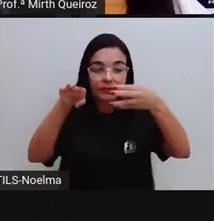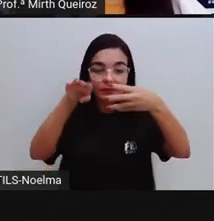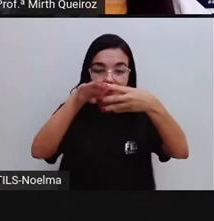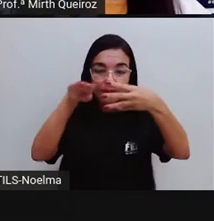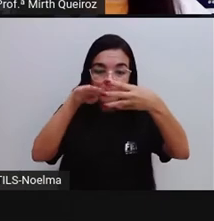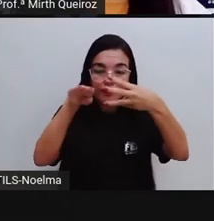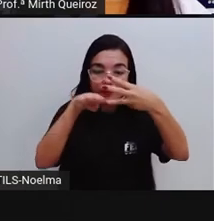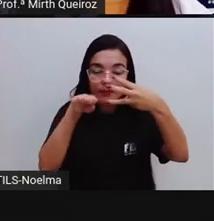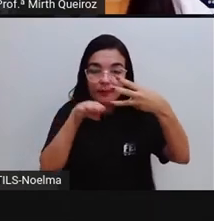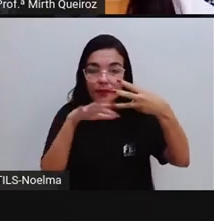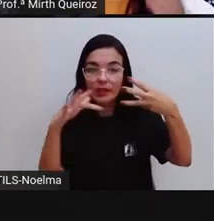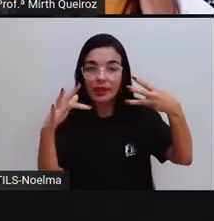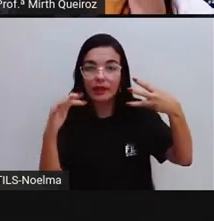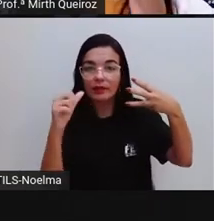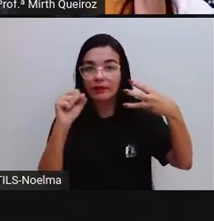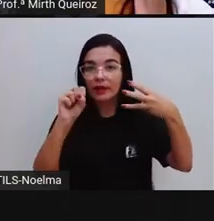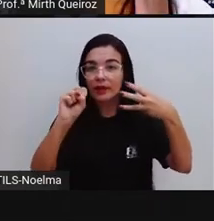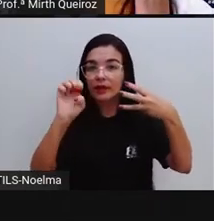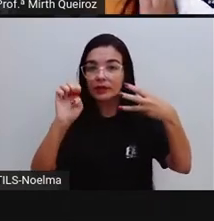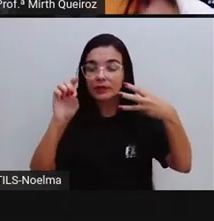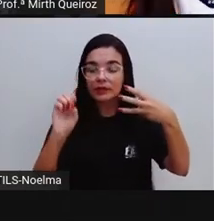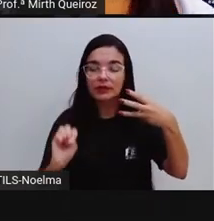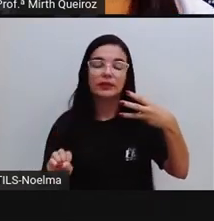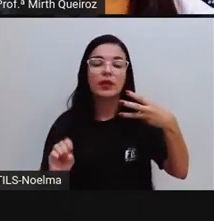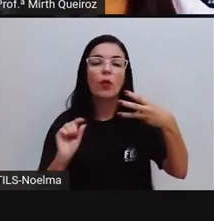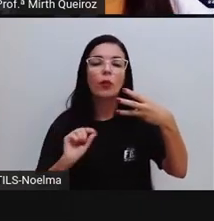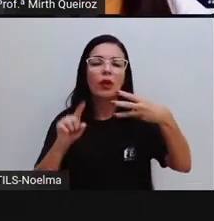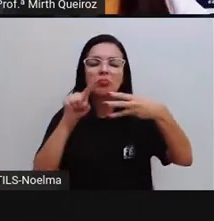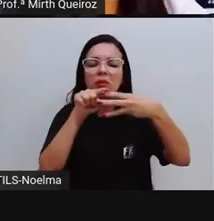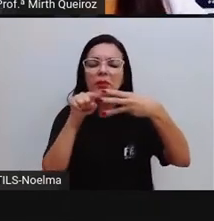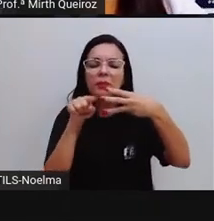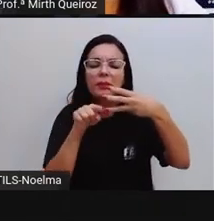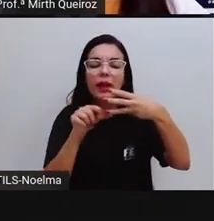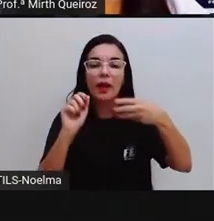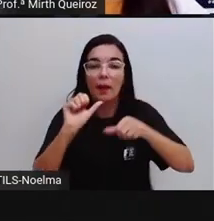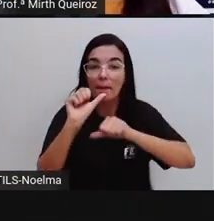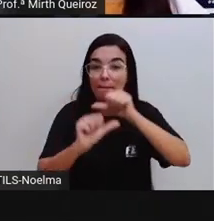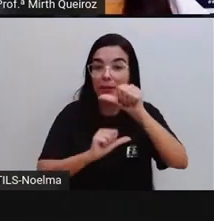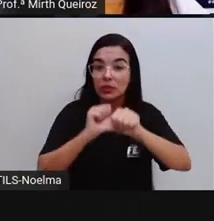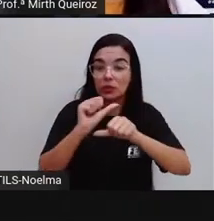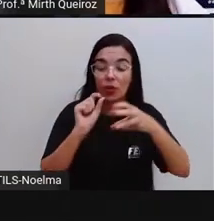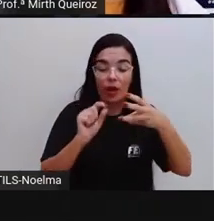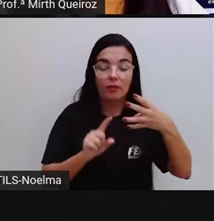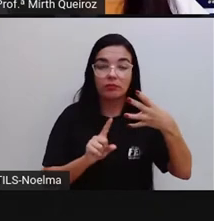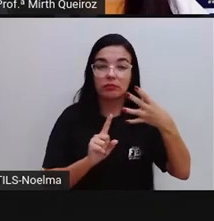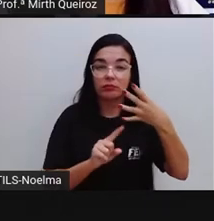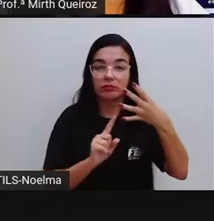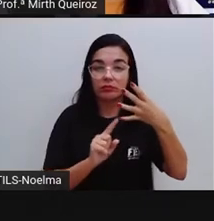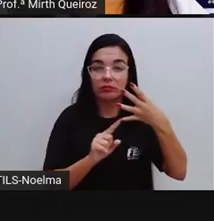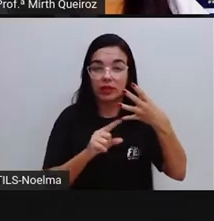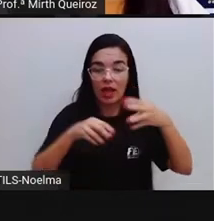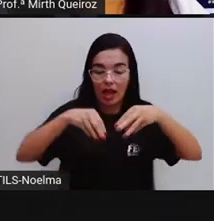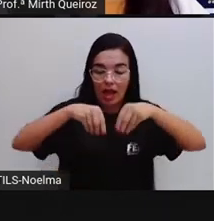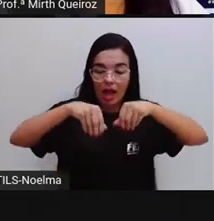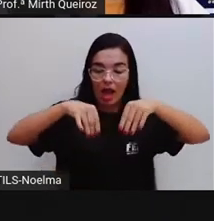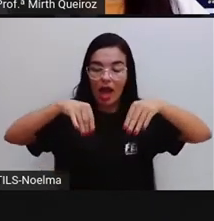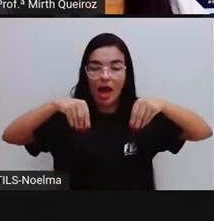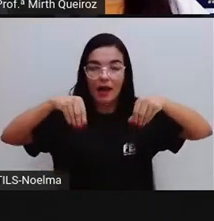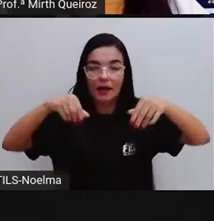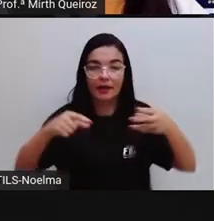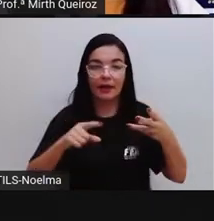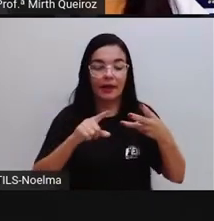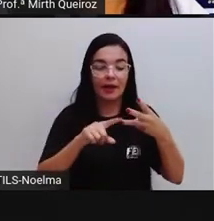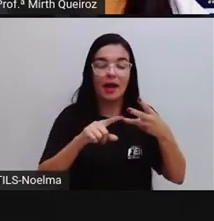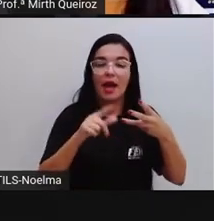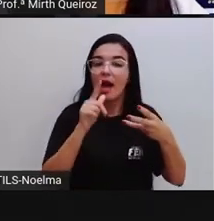três fases. Como assim, pró, fases? Eu misturei aqui areia, água e óleo.